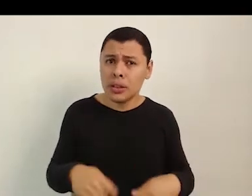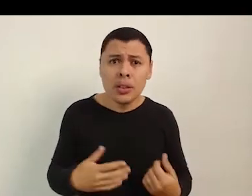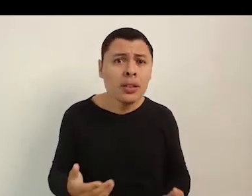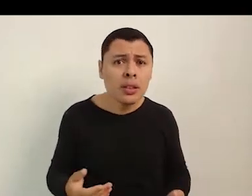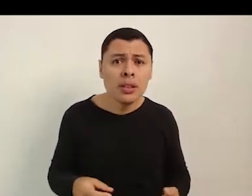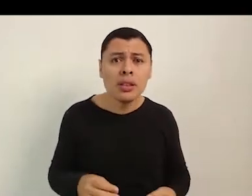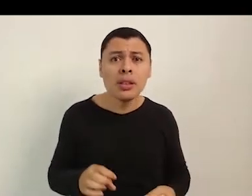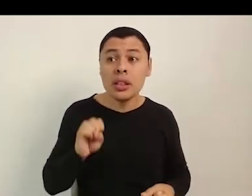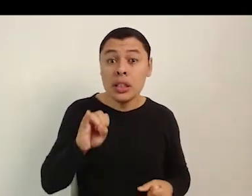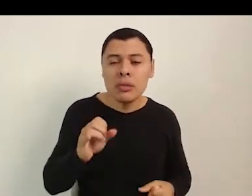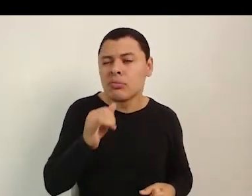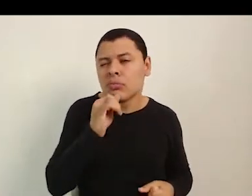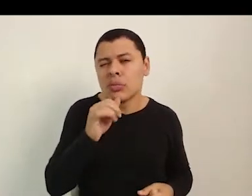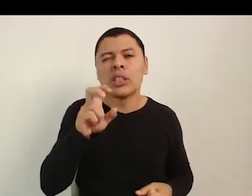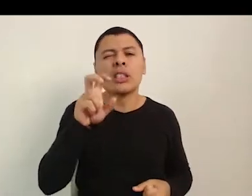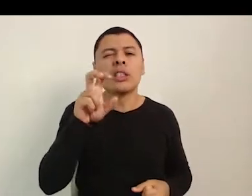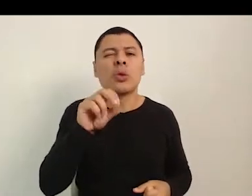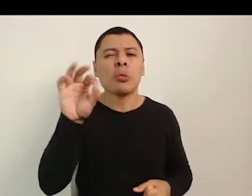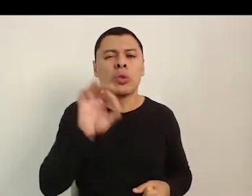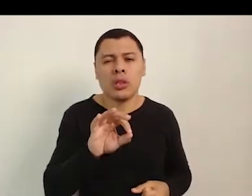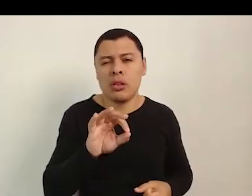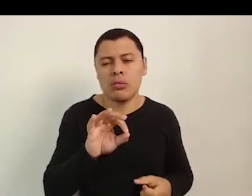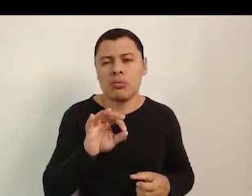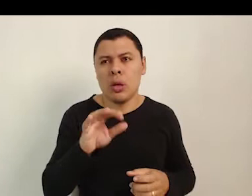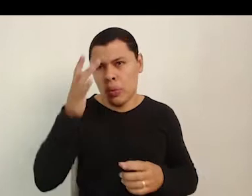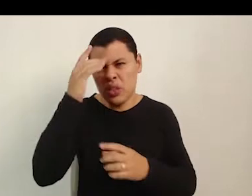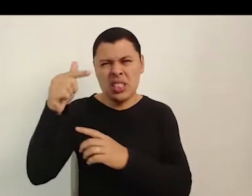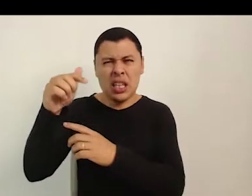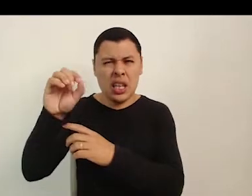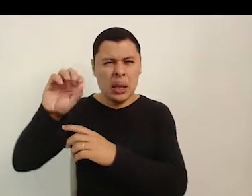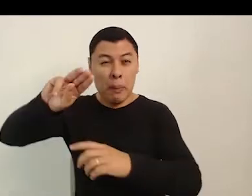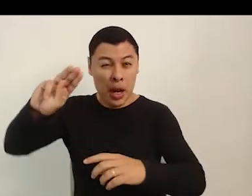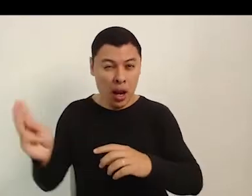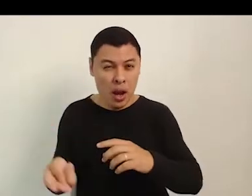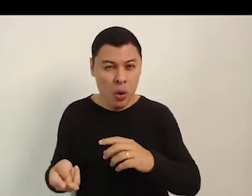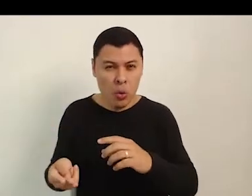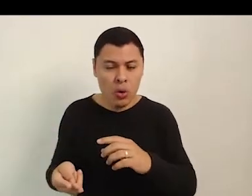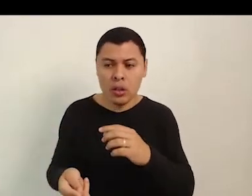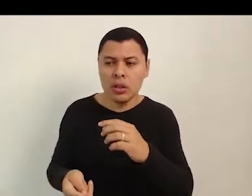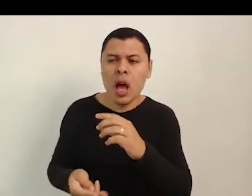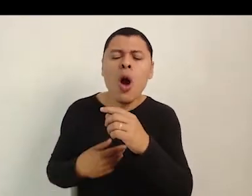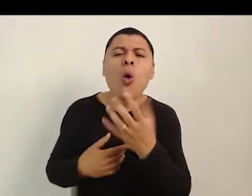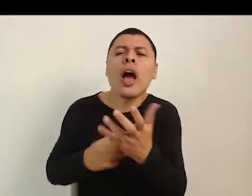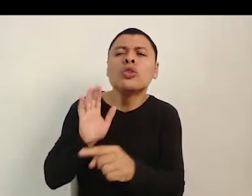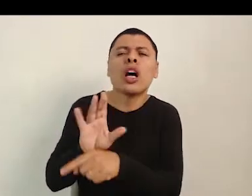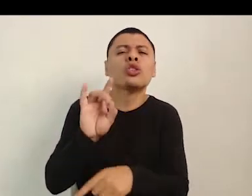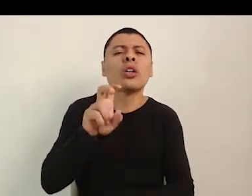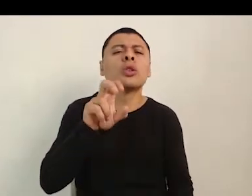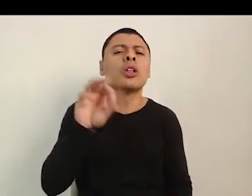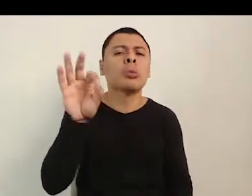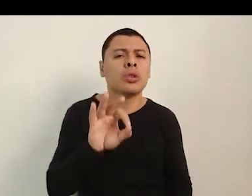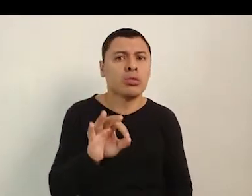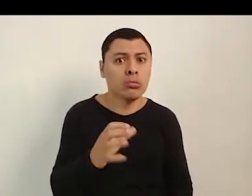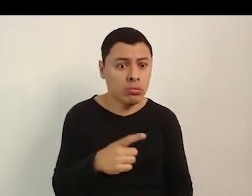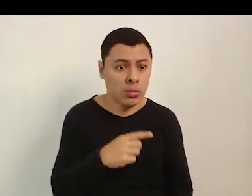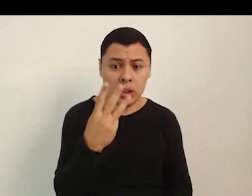desse número todo, né, se a gente for somar aí dá quase 70 milhões de pessoas, Cara, são 35 milhões de pessoas que podem estar